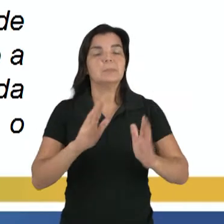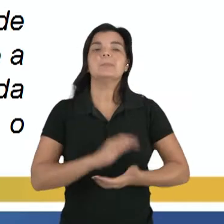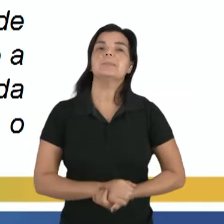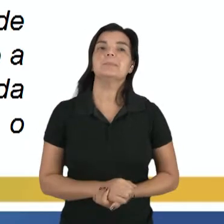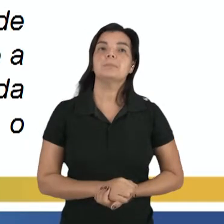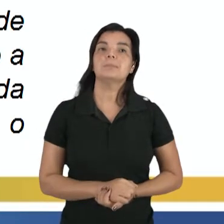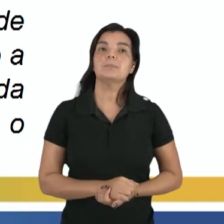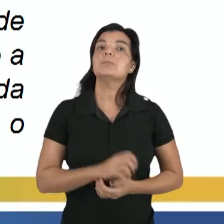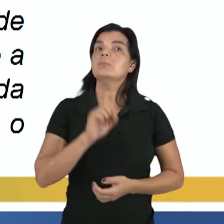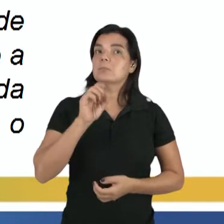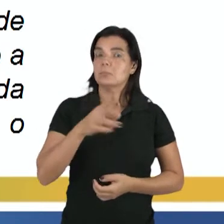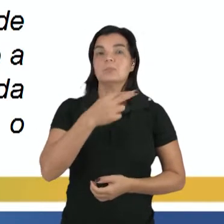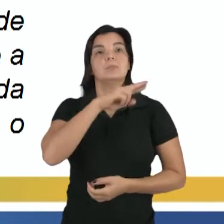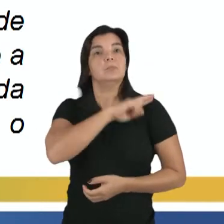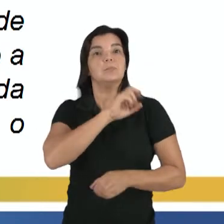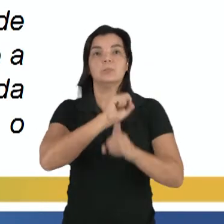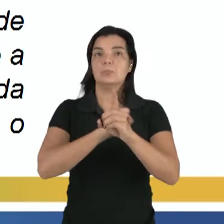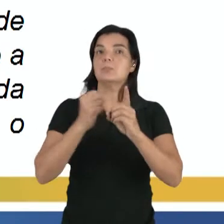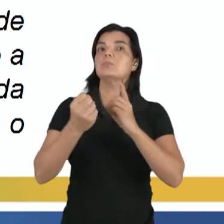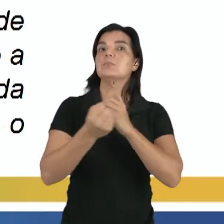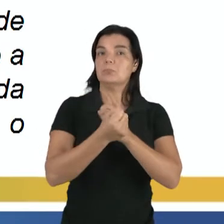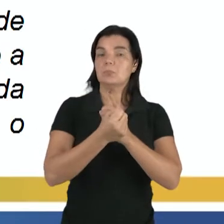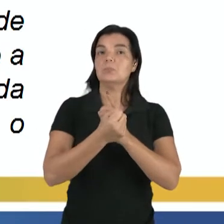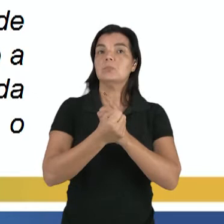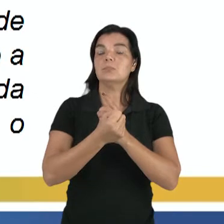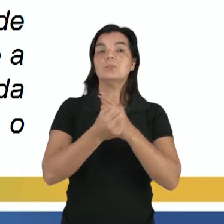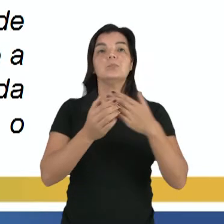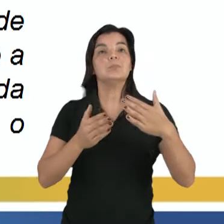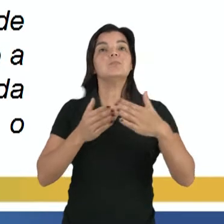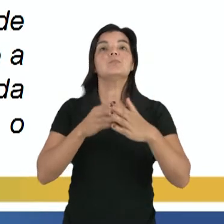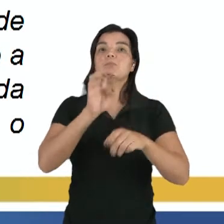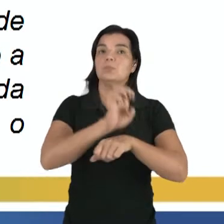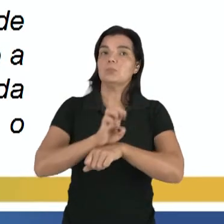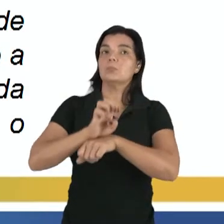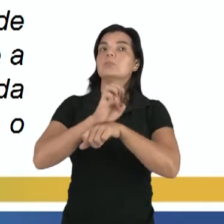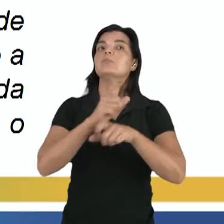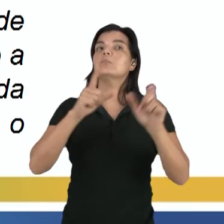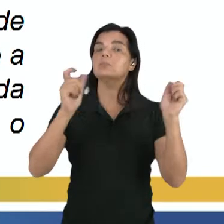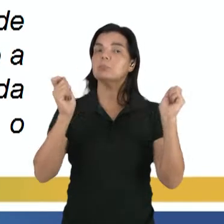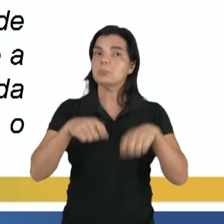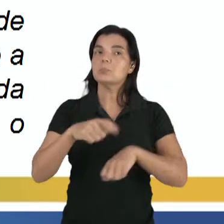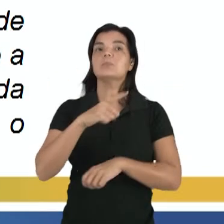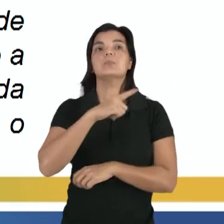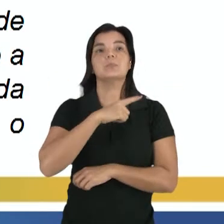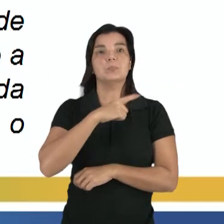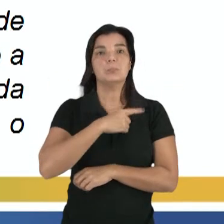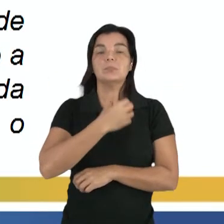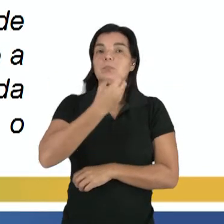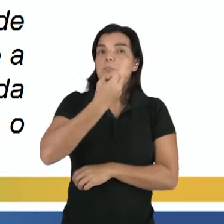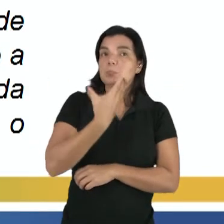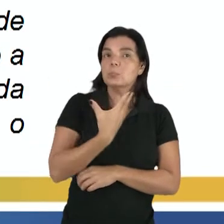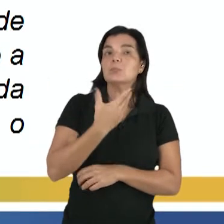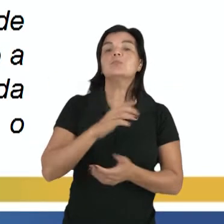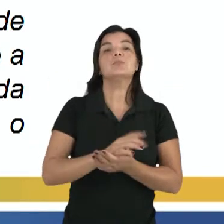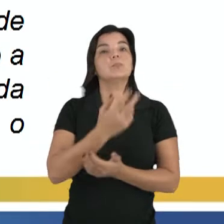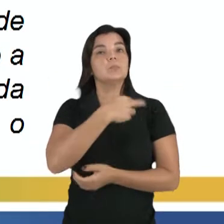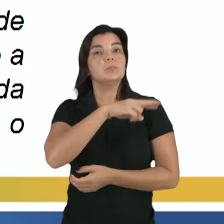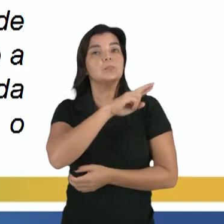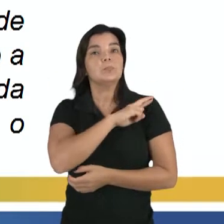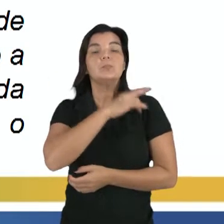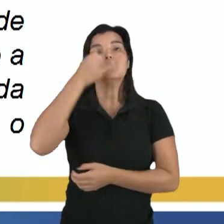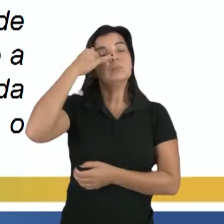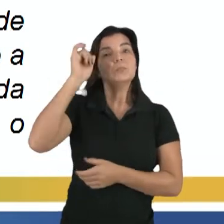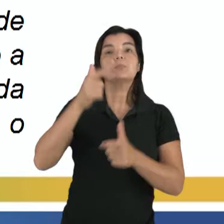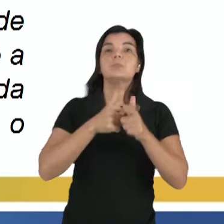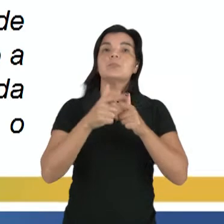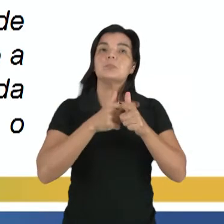sua quase eliminação. Cabe à sociedade interferir para que o Estado desempenhe de maneira satisfatória